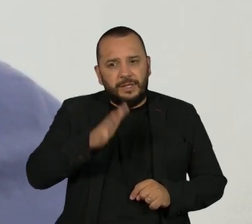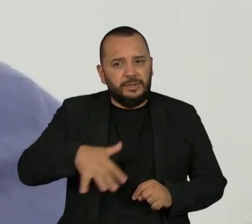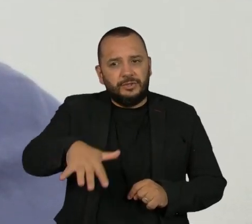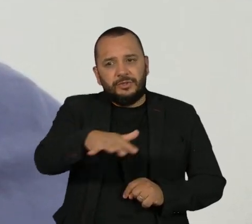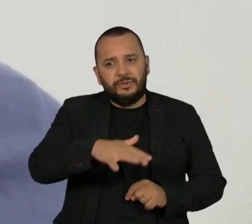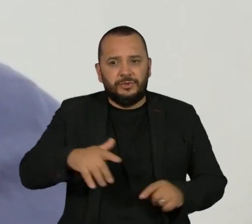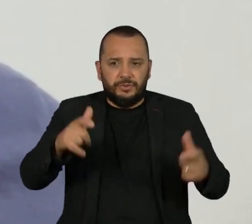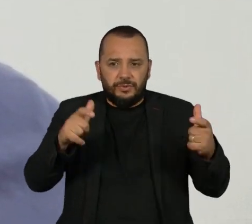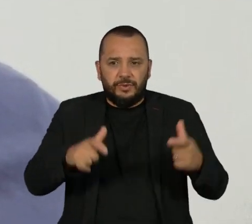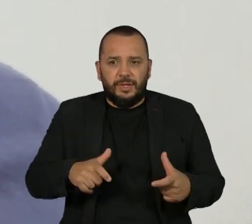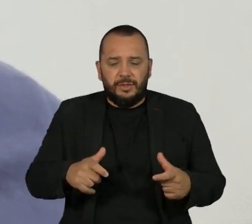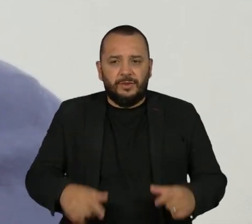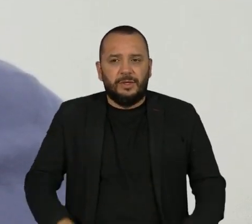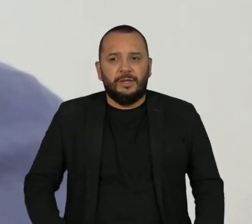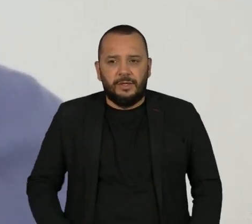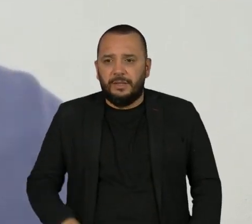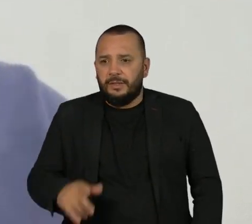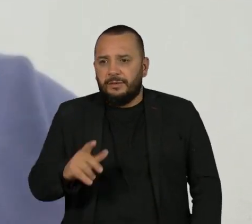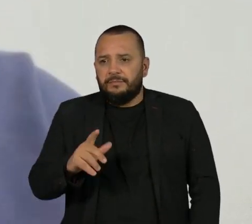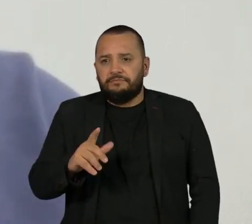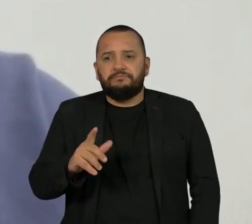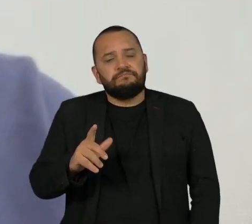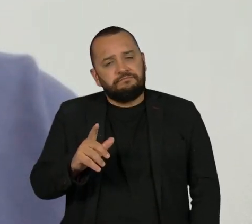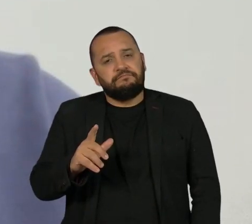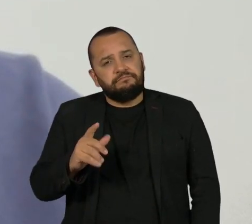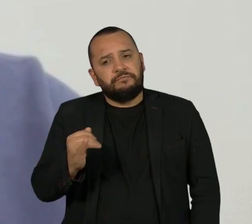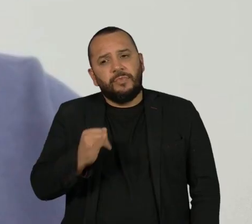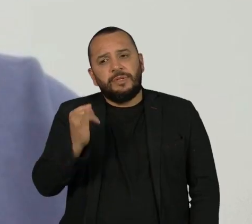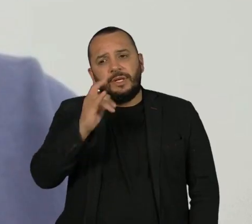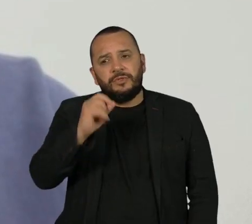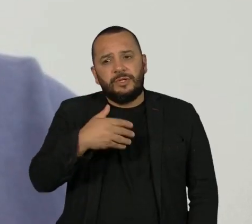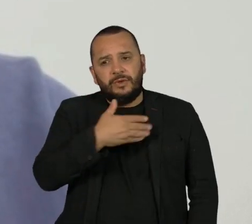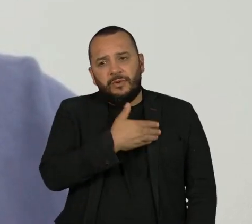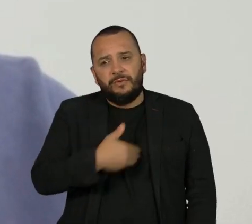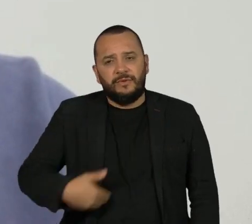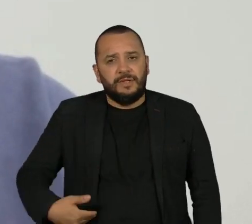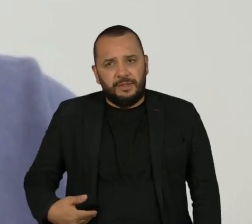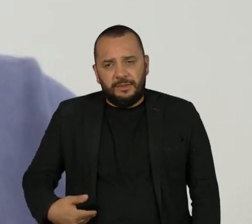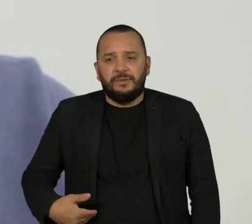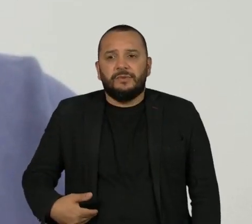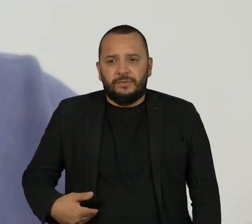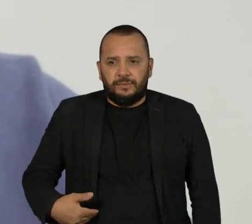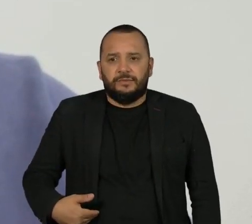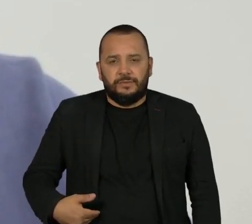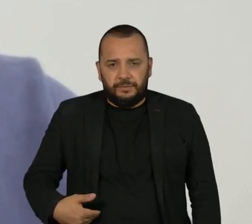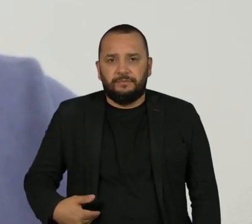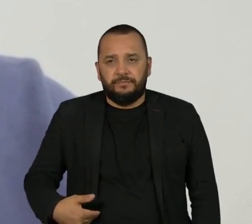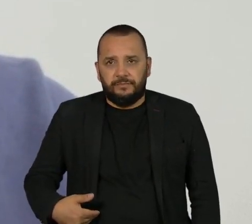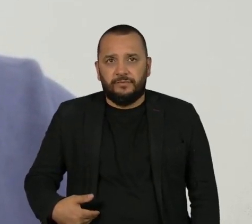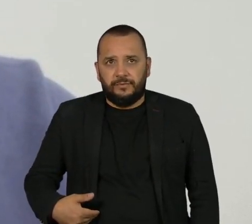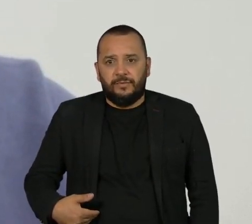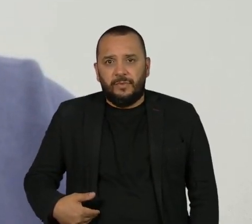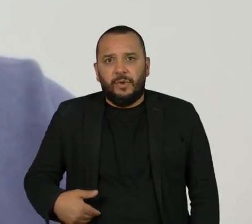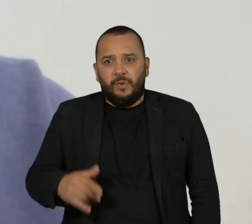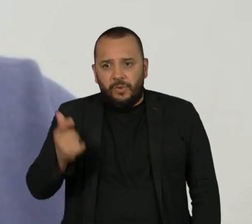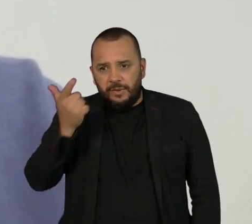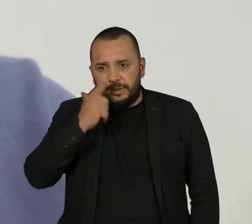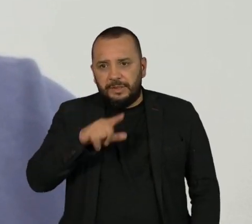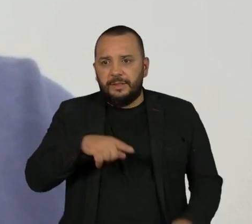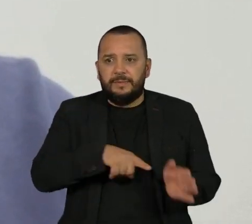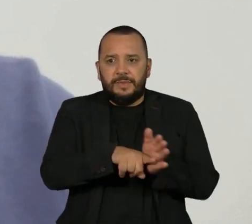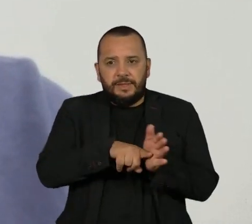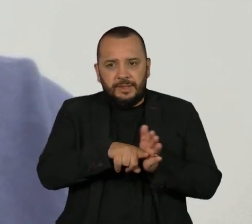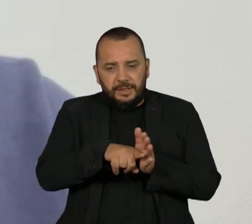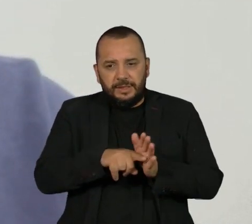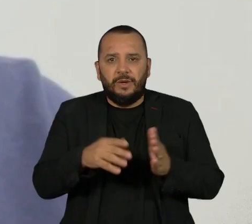para que o governo possa, né, através desses levantamentos, dessas conversas,